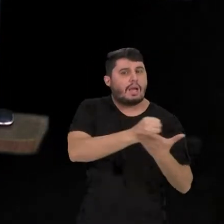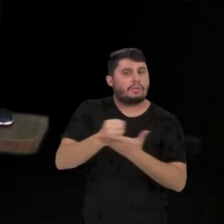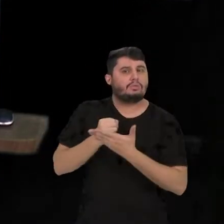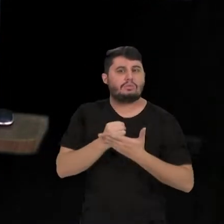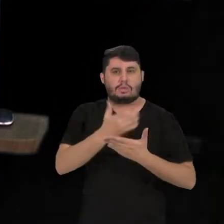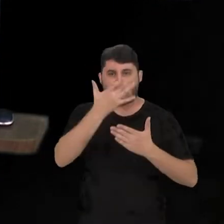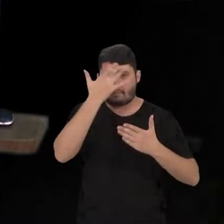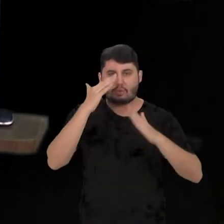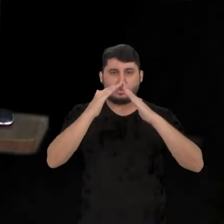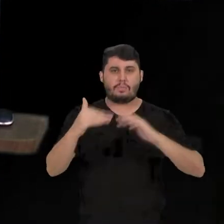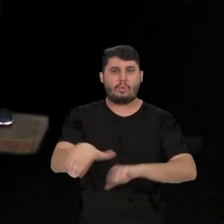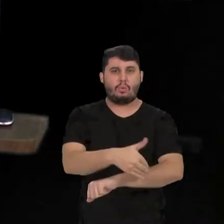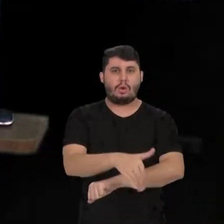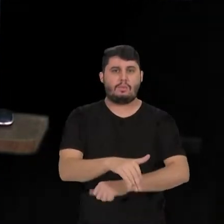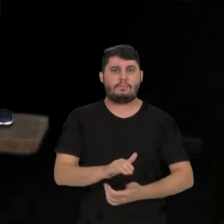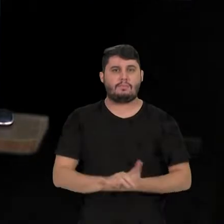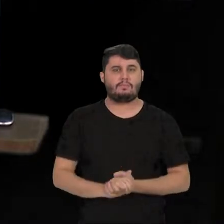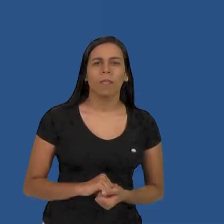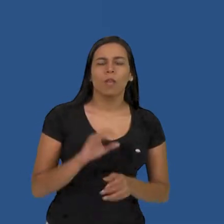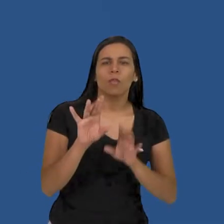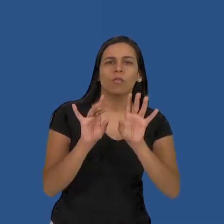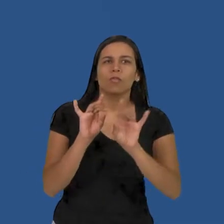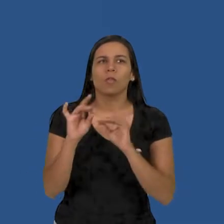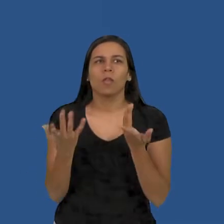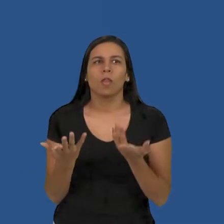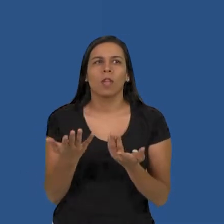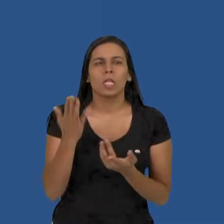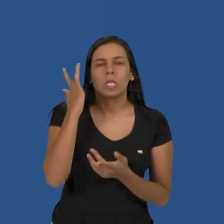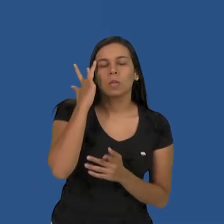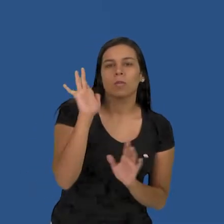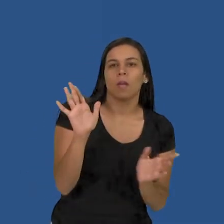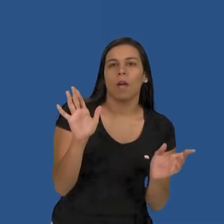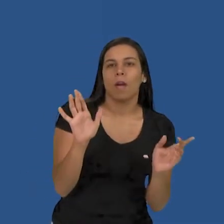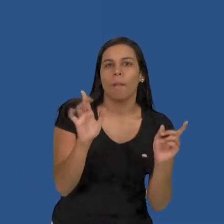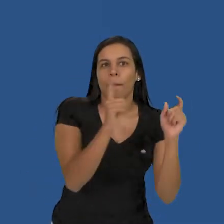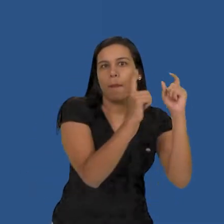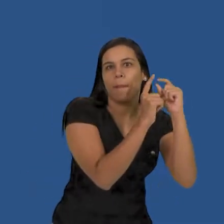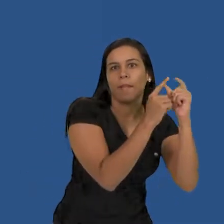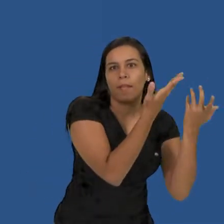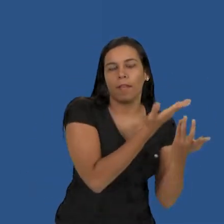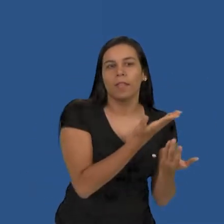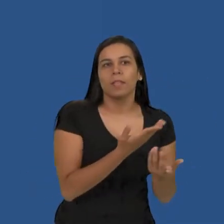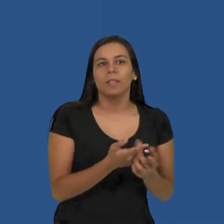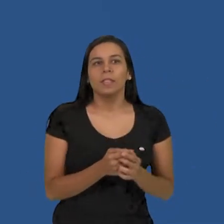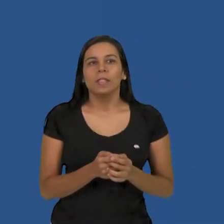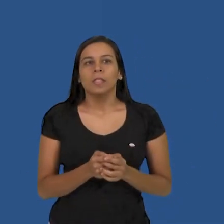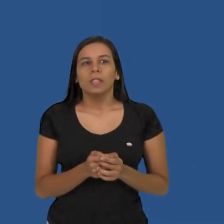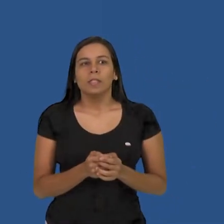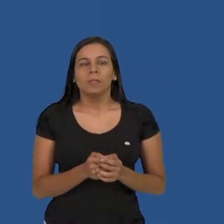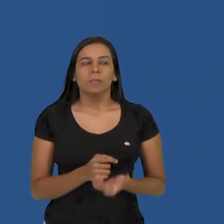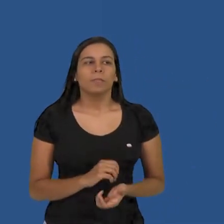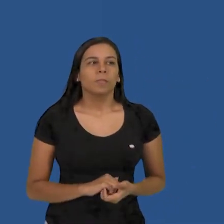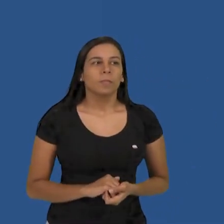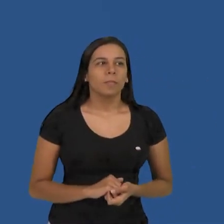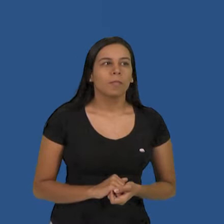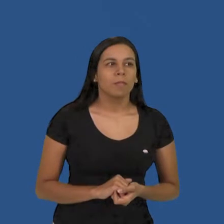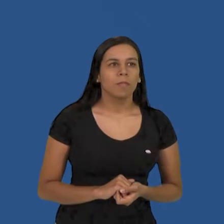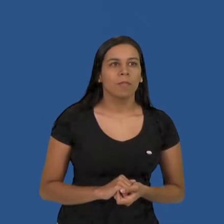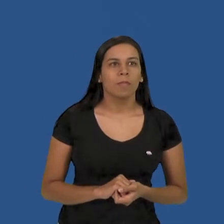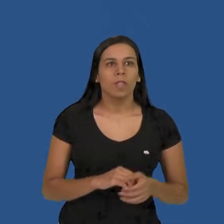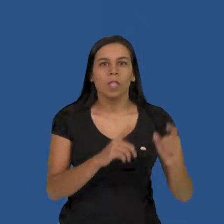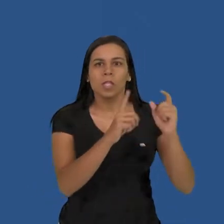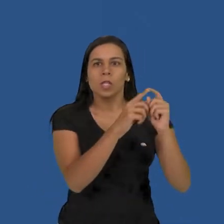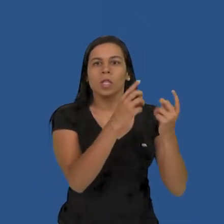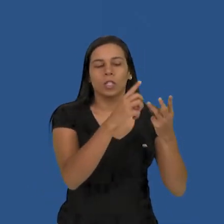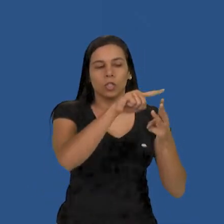vamos aqui as opções, tá? Eu ainda não sei o que é shower, vamos tentar ver se a gente deduz e tentar matar essa questão aí, né? A relação entre os vocábulos shower, bus e